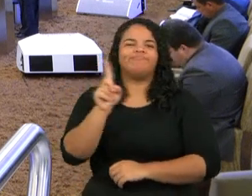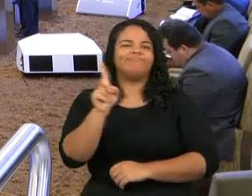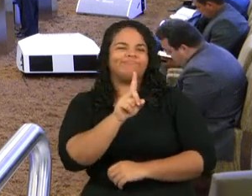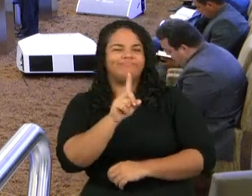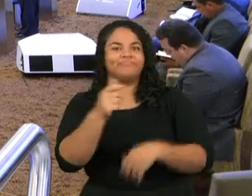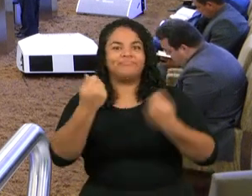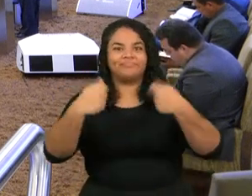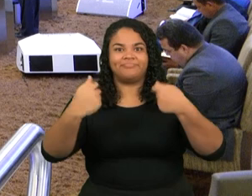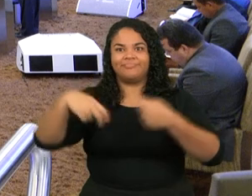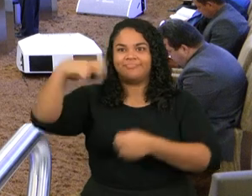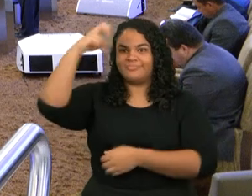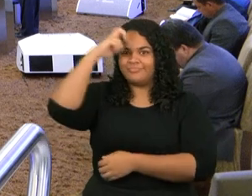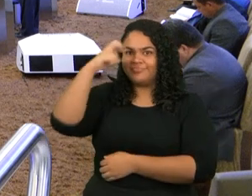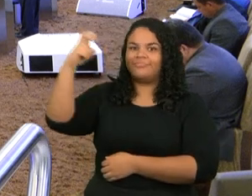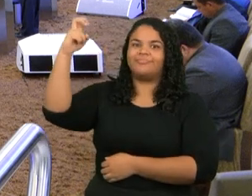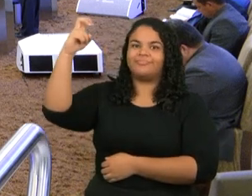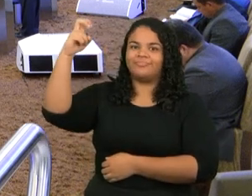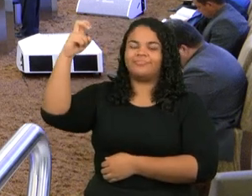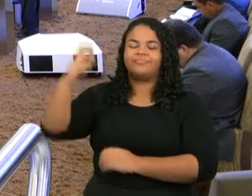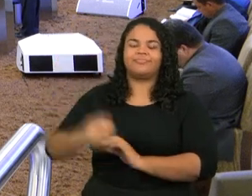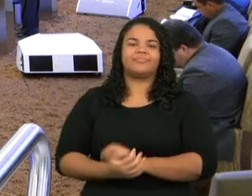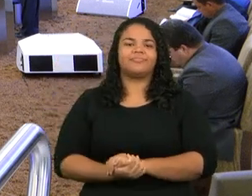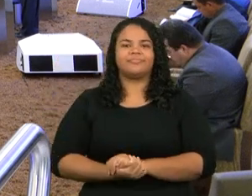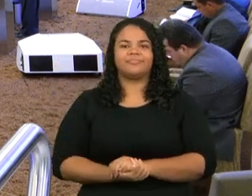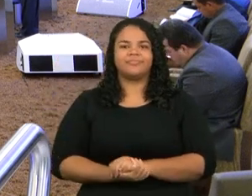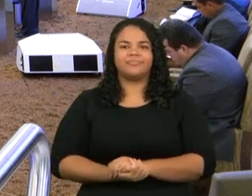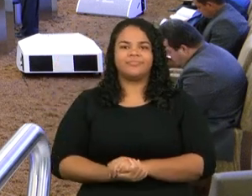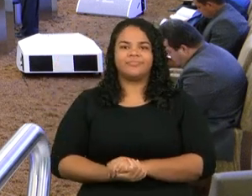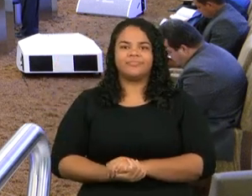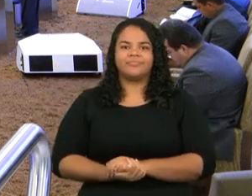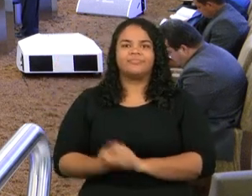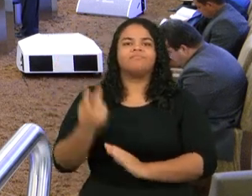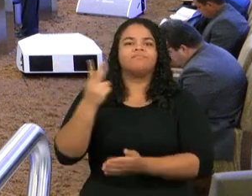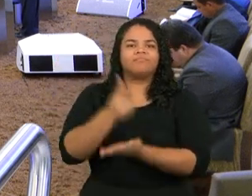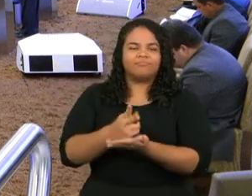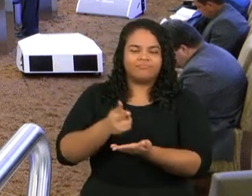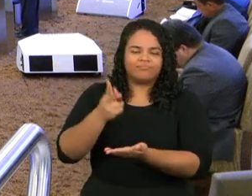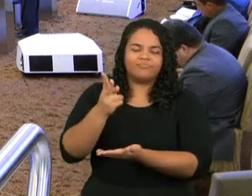sábios e ele diz aqui remido